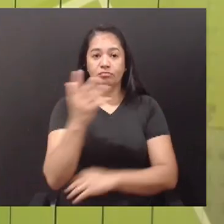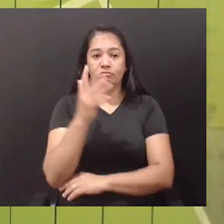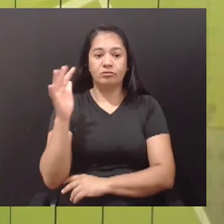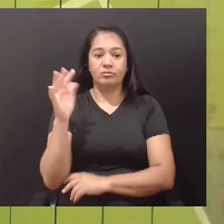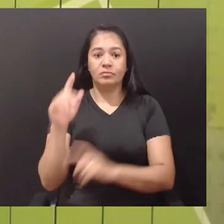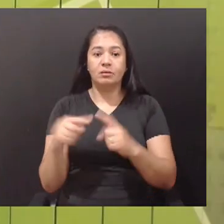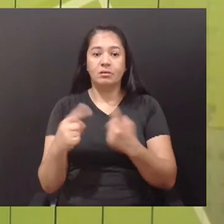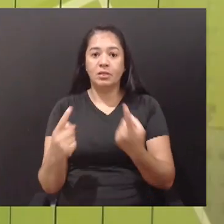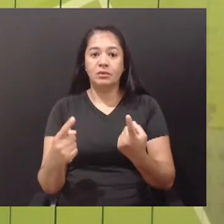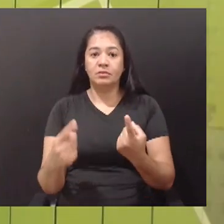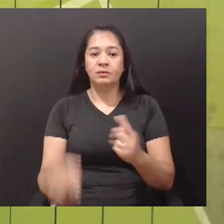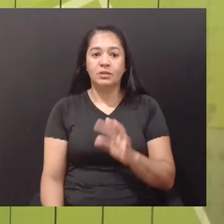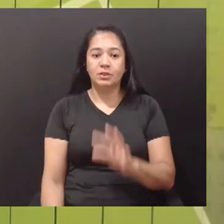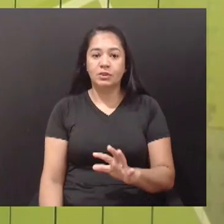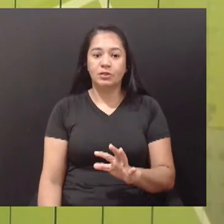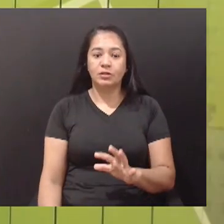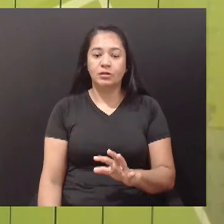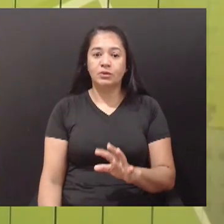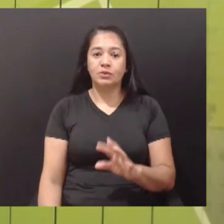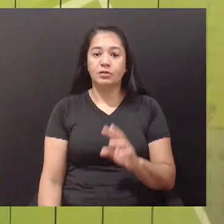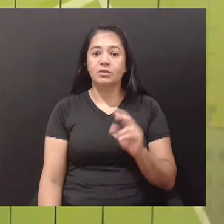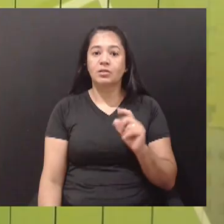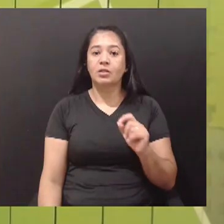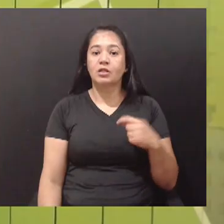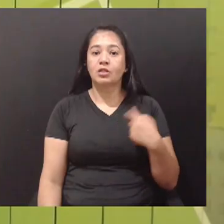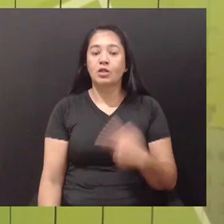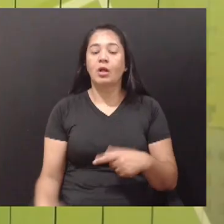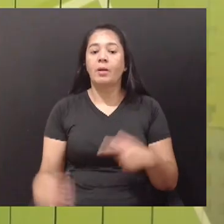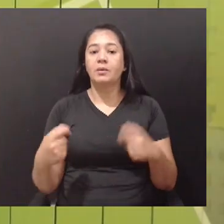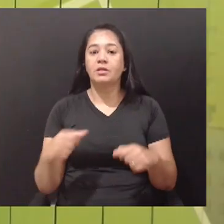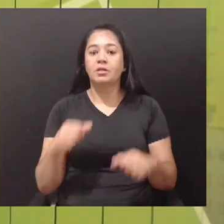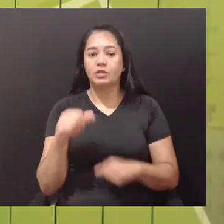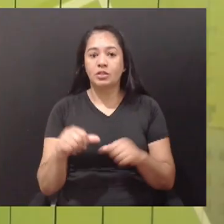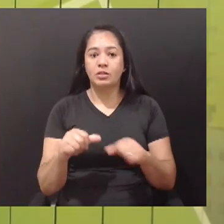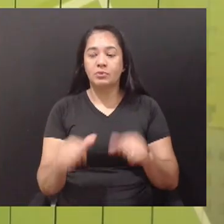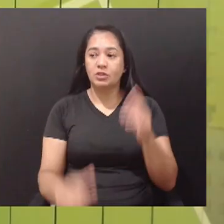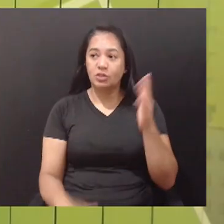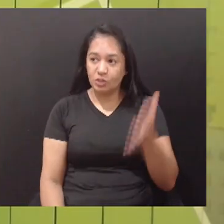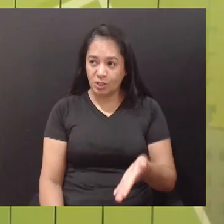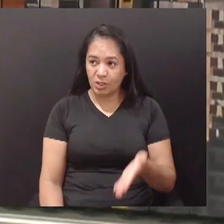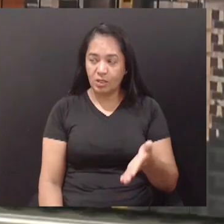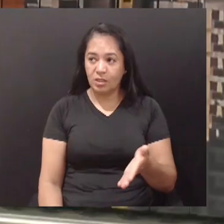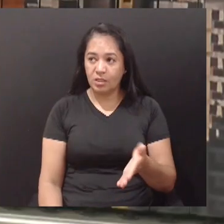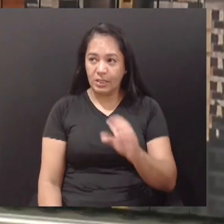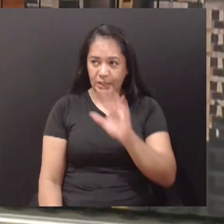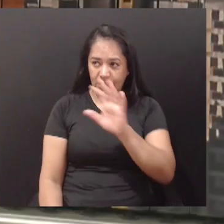mas isso é um sinal de que precisamos mudar já, é isso?